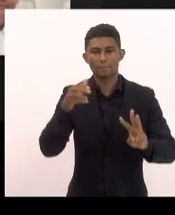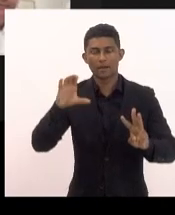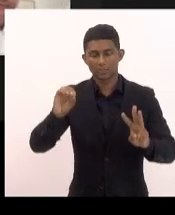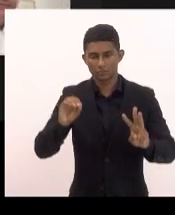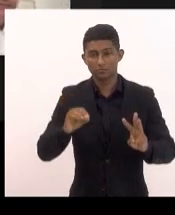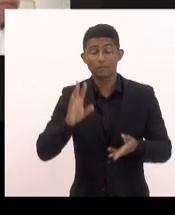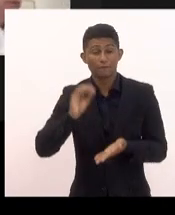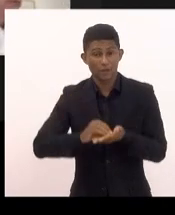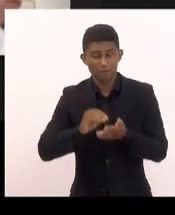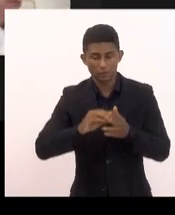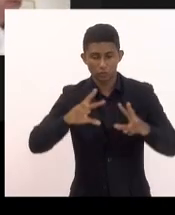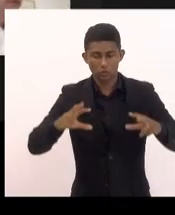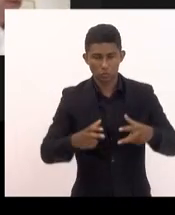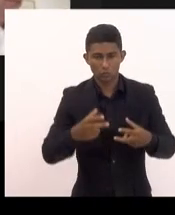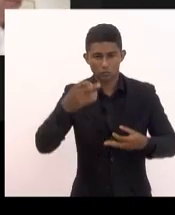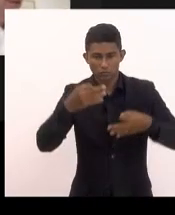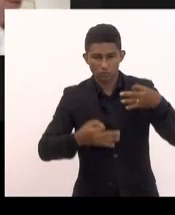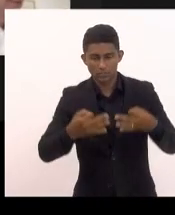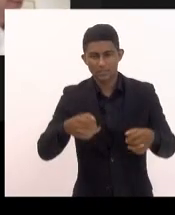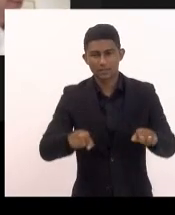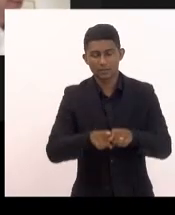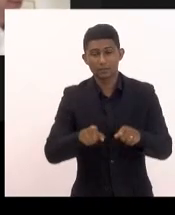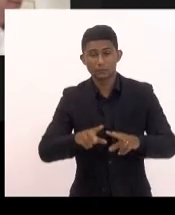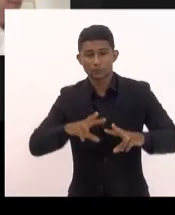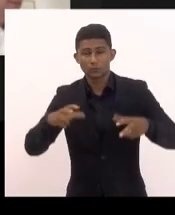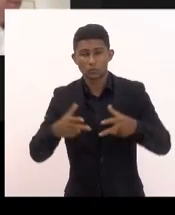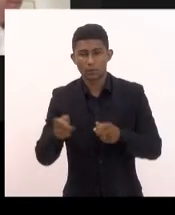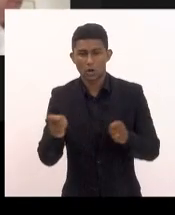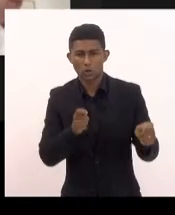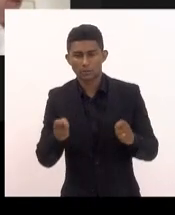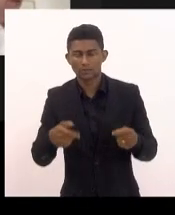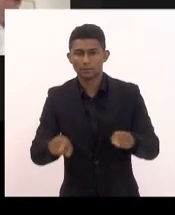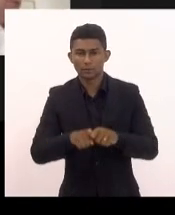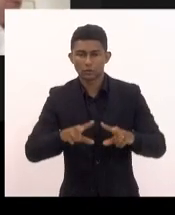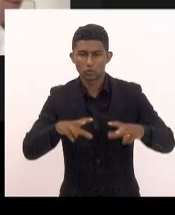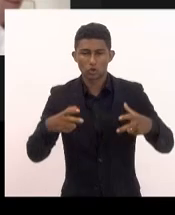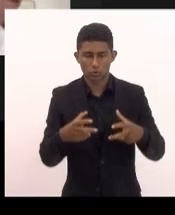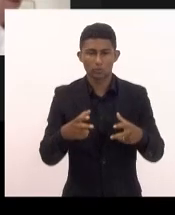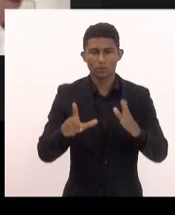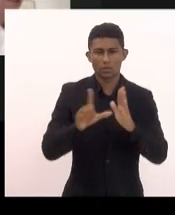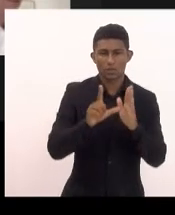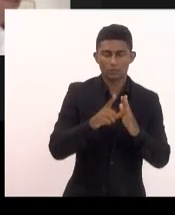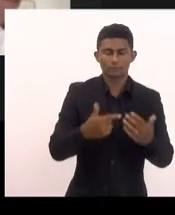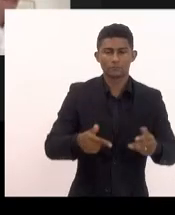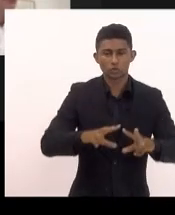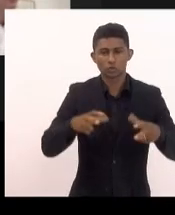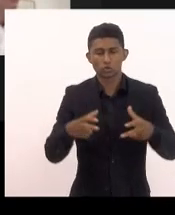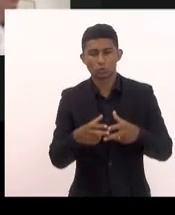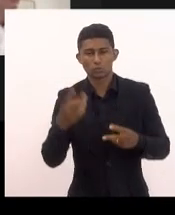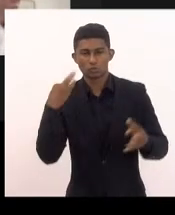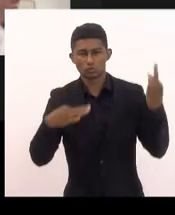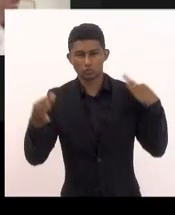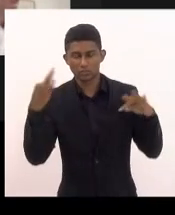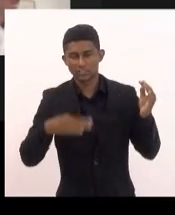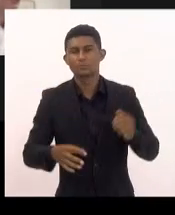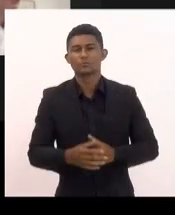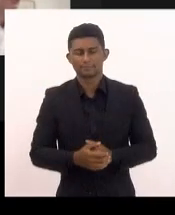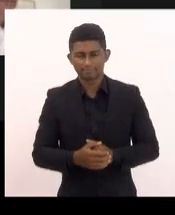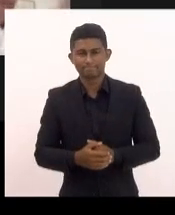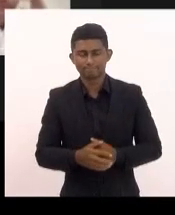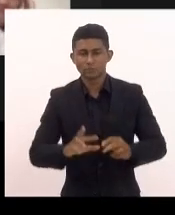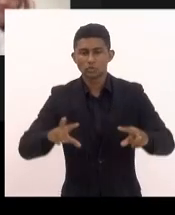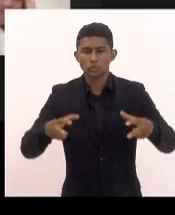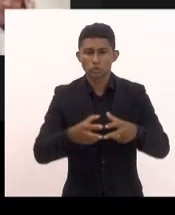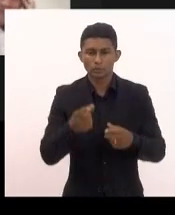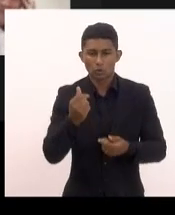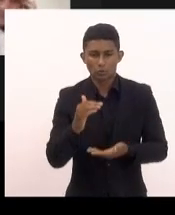das Comissões de Constituição, Justiça, Defesa Civil, de Economia, Indústria e Comércio, de Turismo, da Comissão de Turismo e da... e de